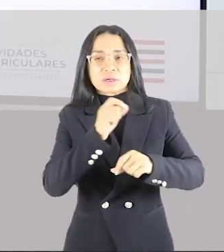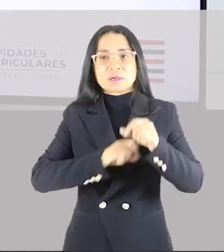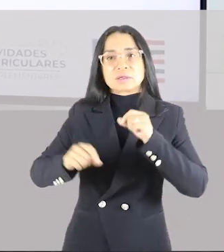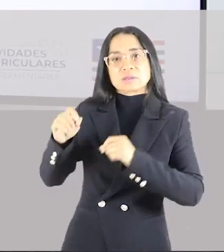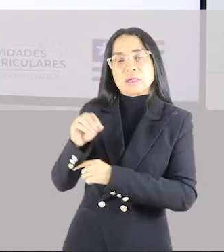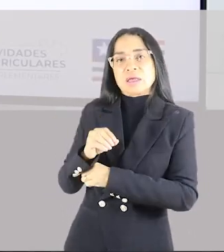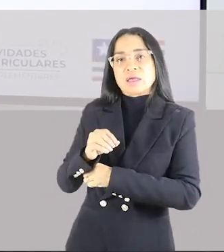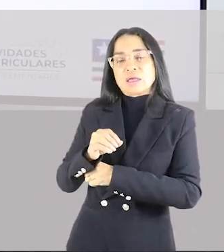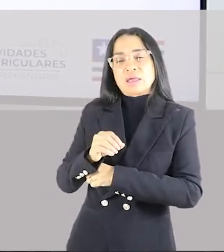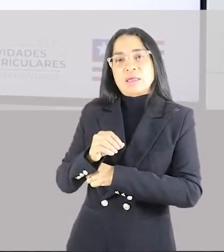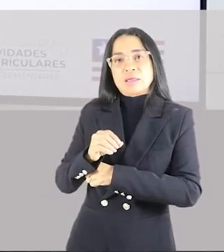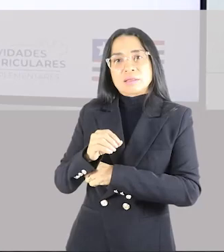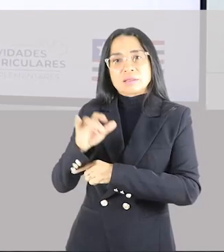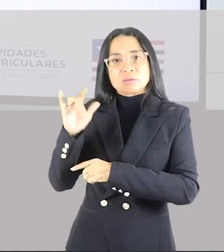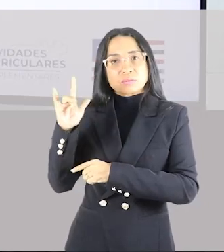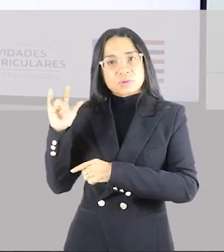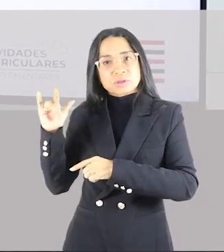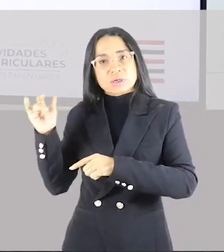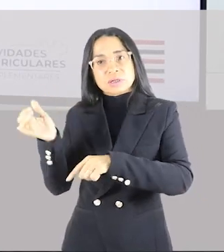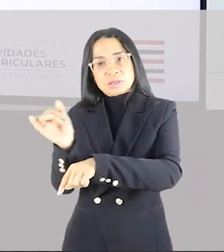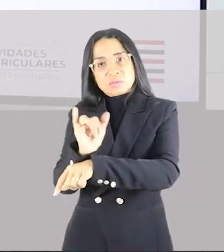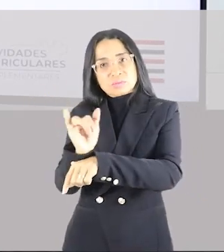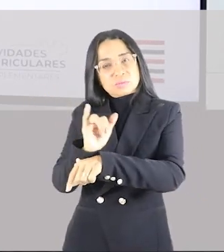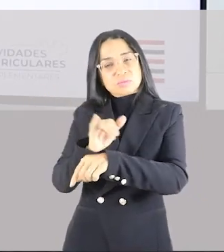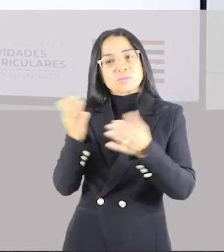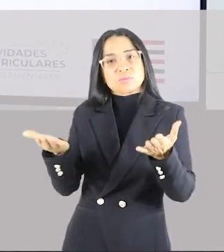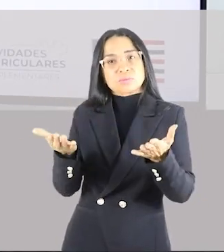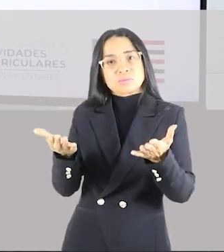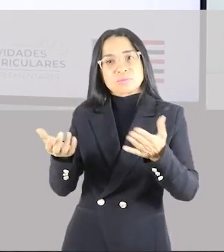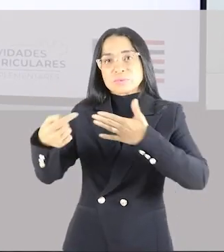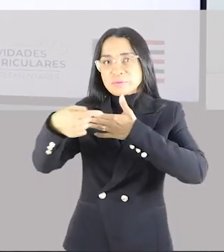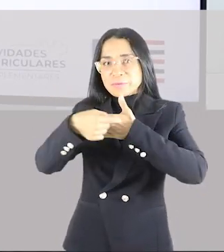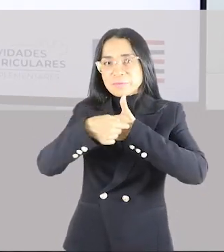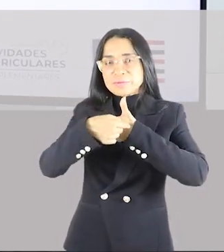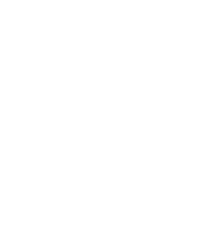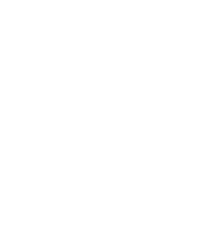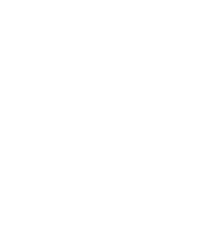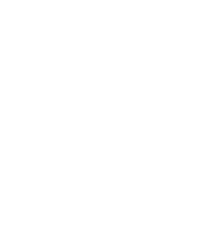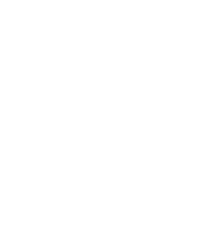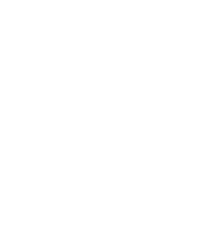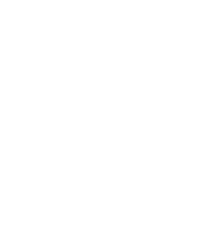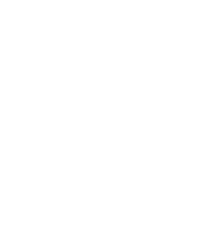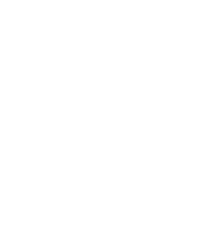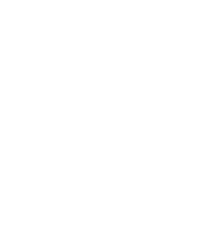acione o sininho. E nós ficamos por aqui. Muito obrigado e até a próxima aula.